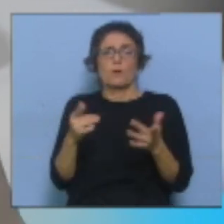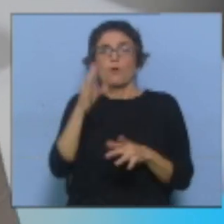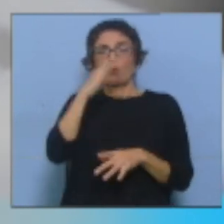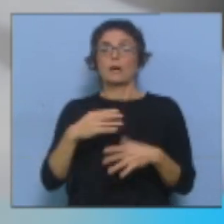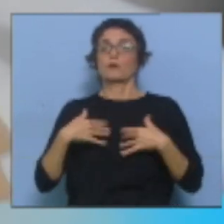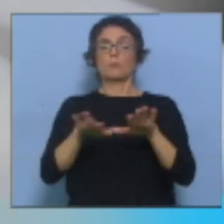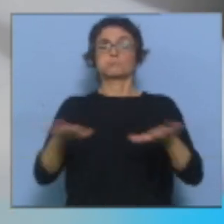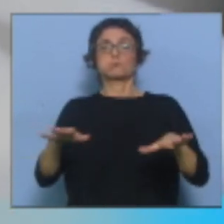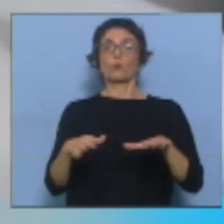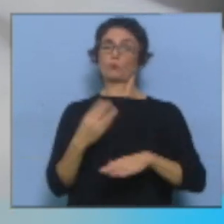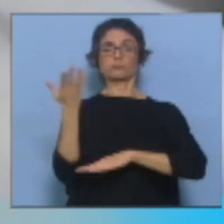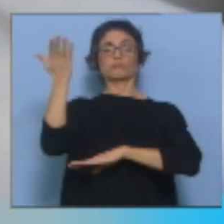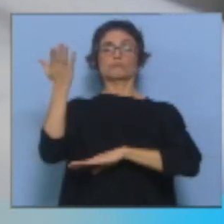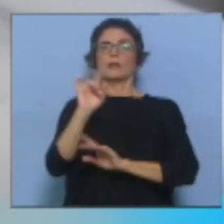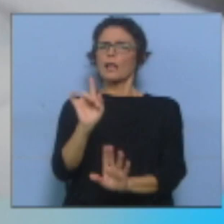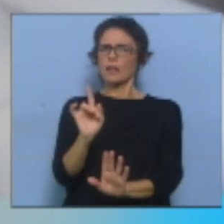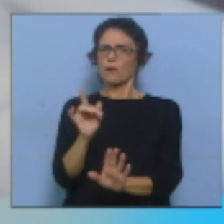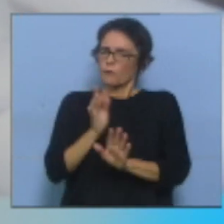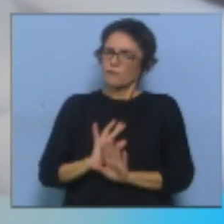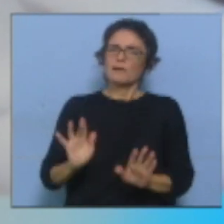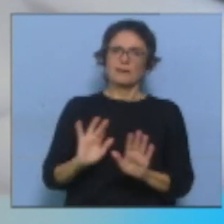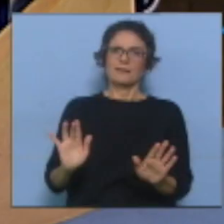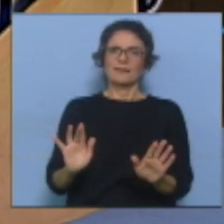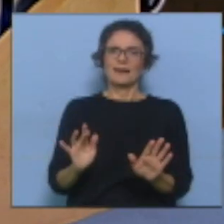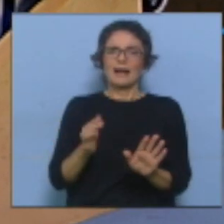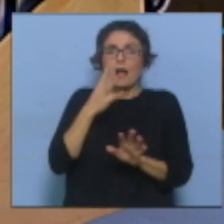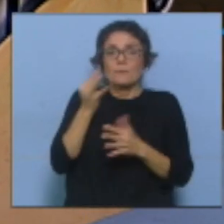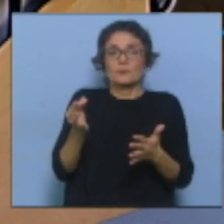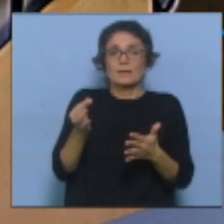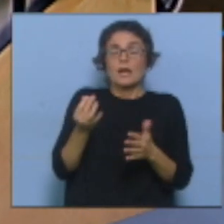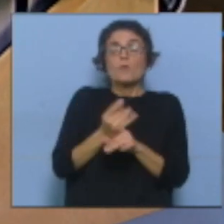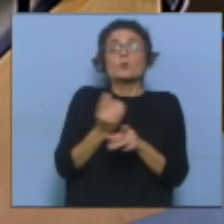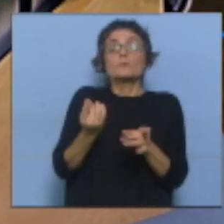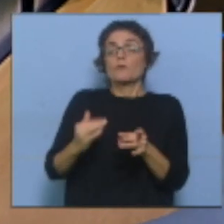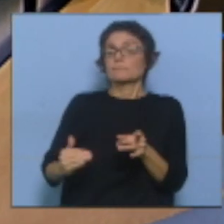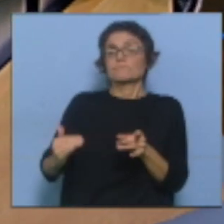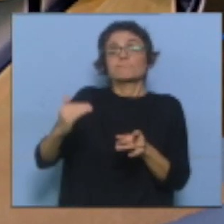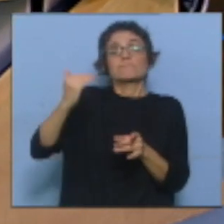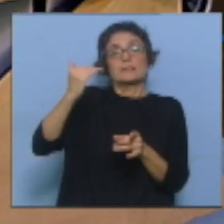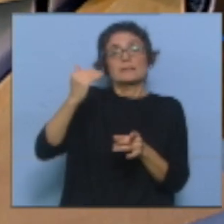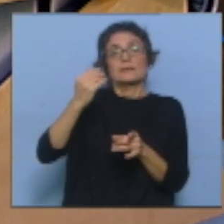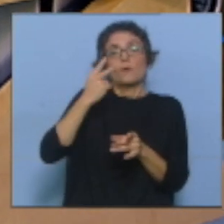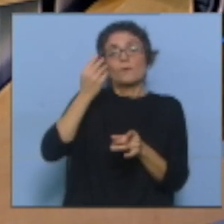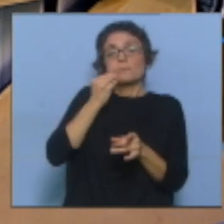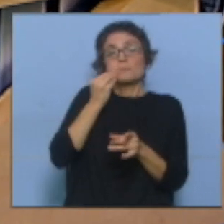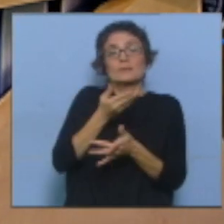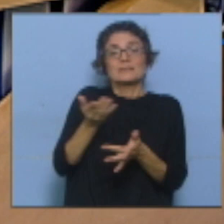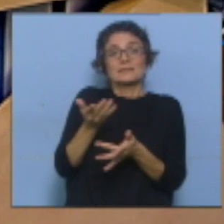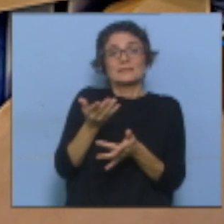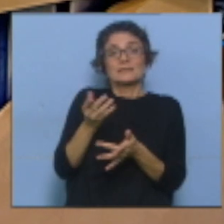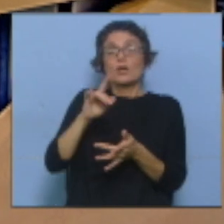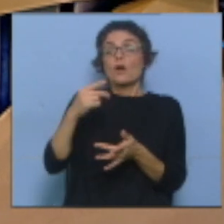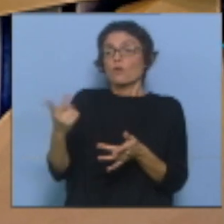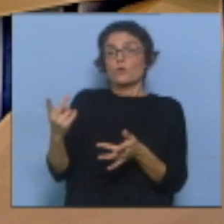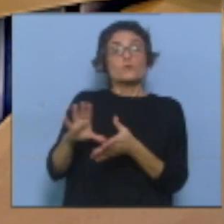e vamos ver... Não, nada disso. É tudo feito com toda a naturalidade, porque nós também fomos crescendo dentro desta vivência cristã. Porque nós, quando